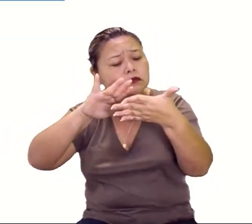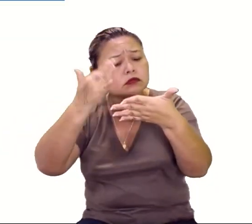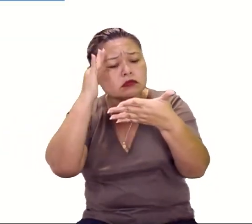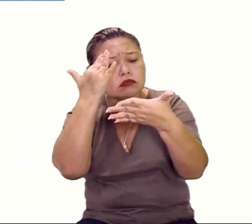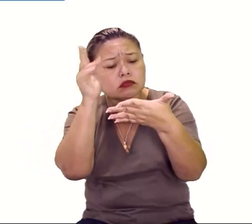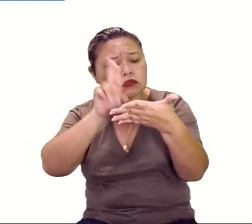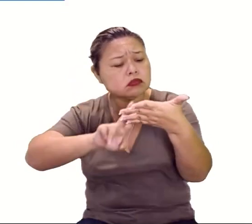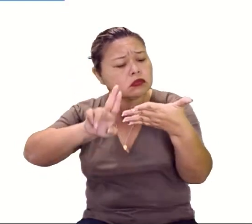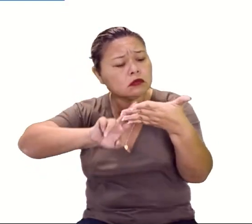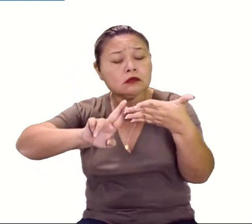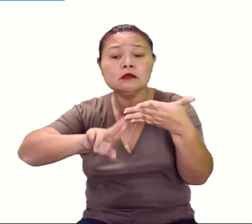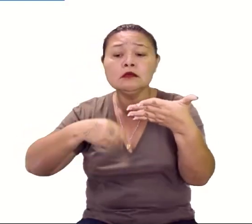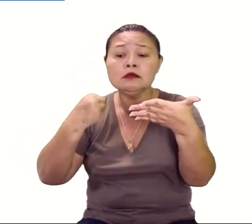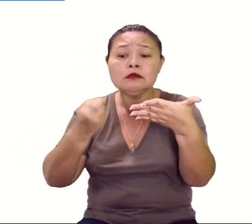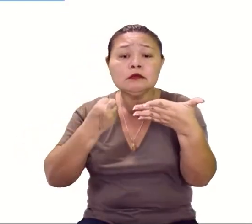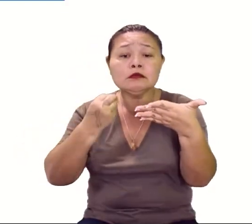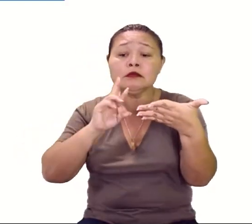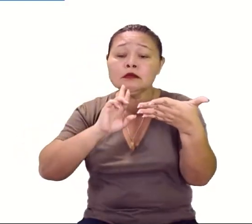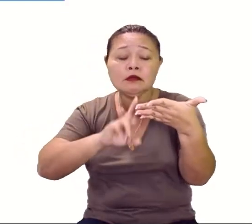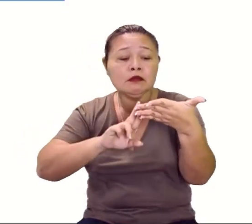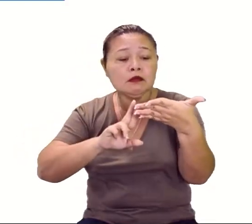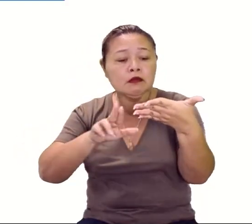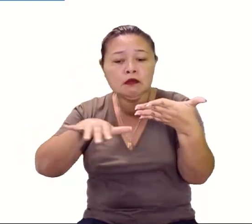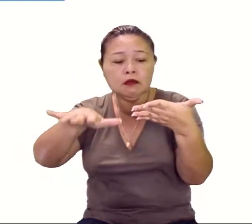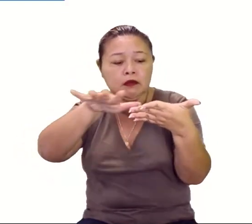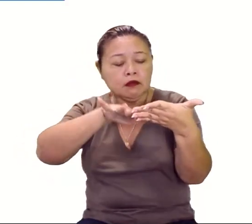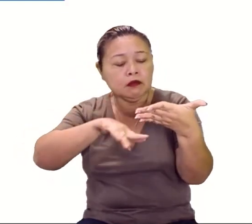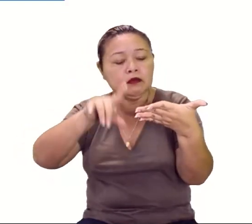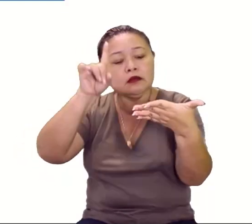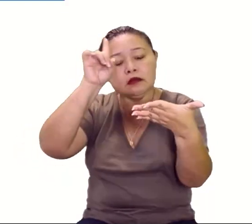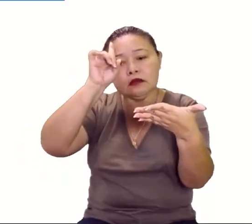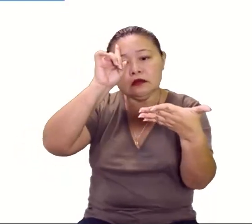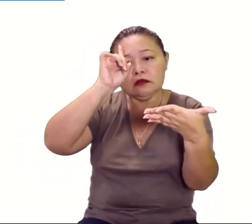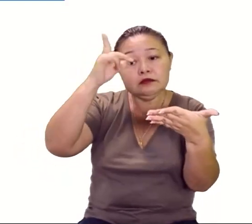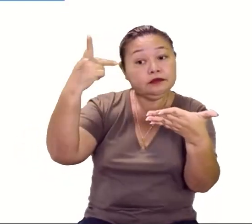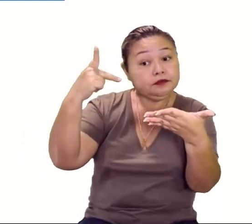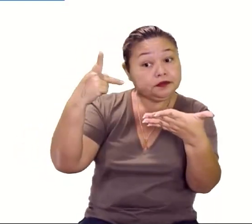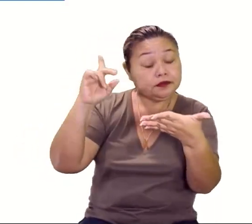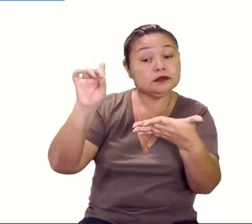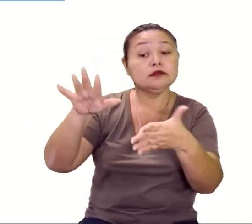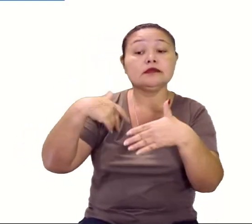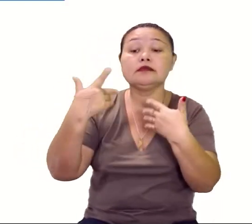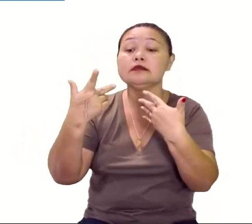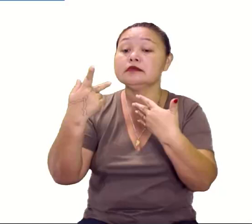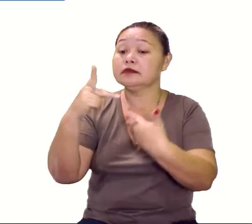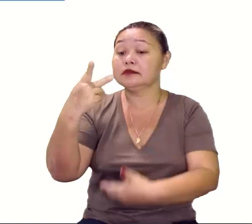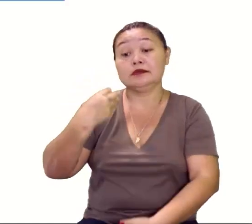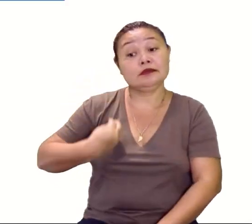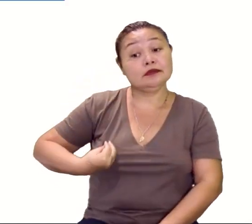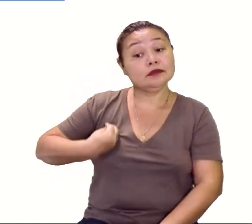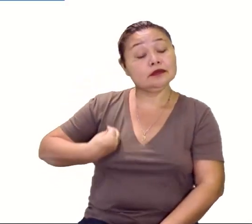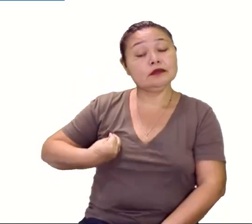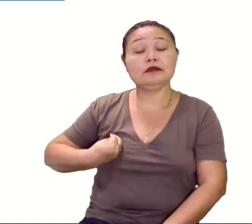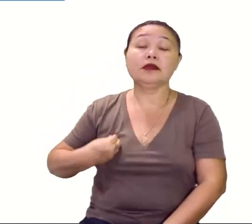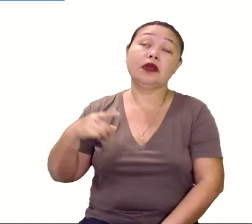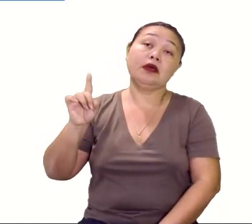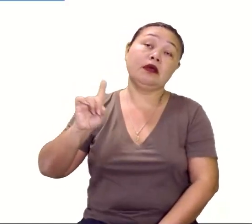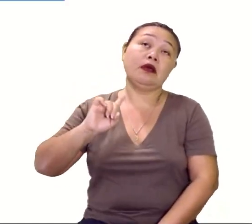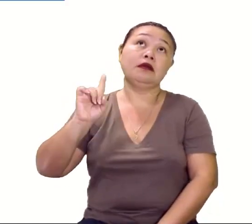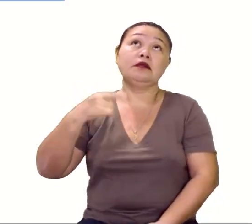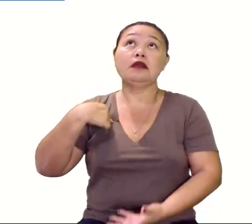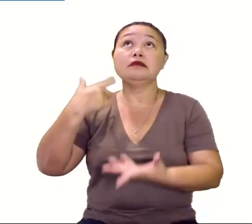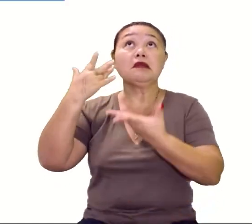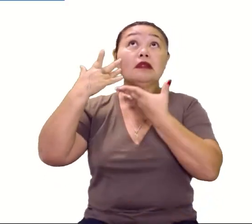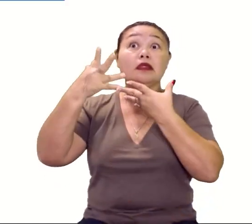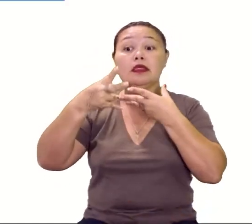sua utilização, né? Para resolver situações cotidianas do seu dia a dia, da sua vida e não ficar